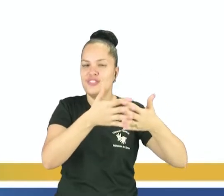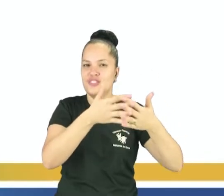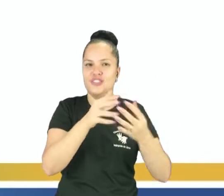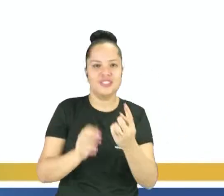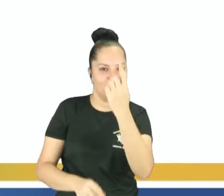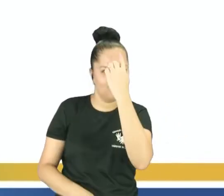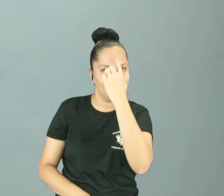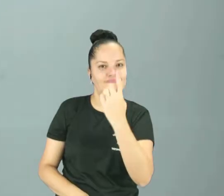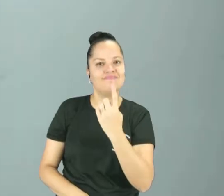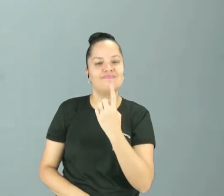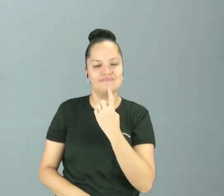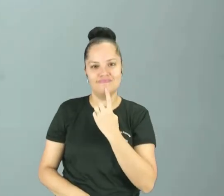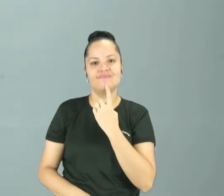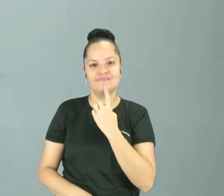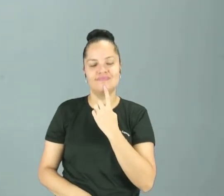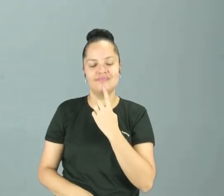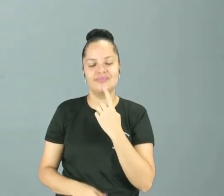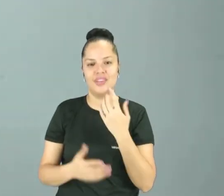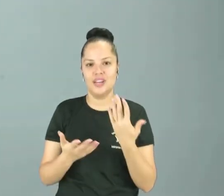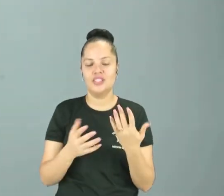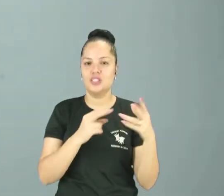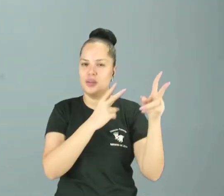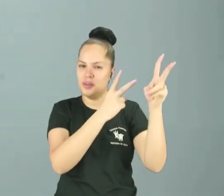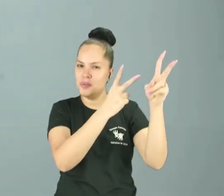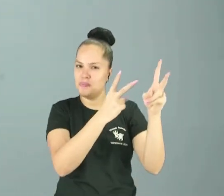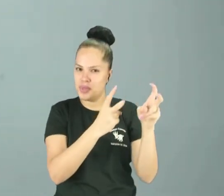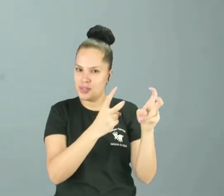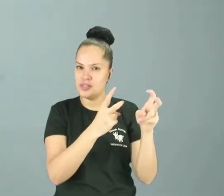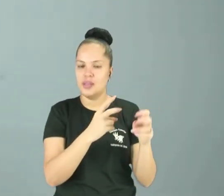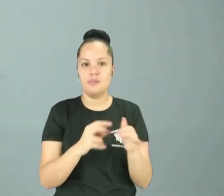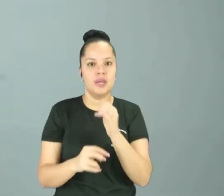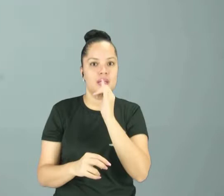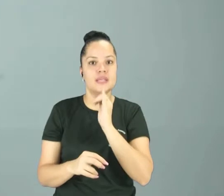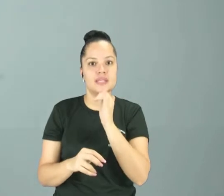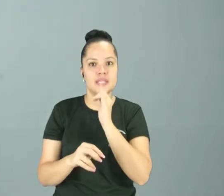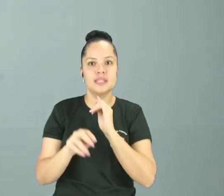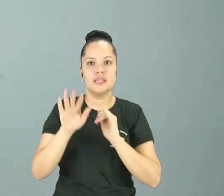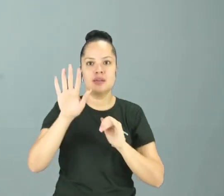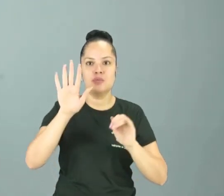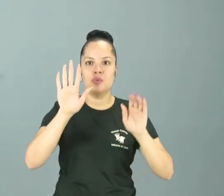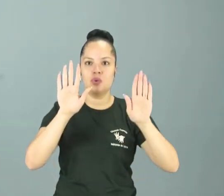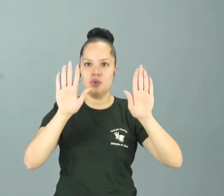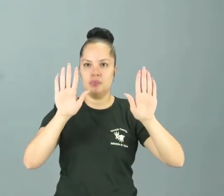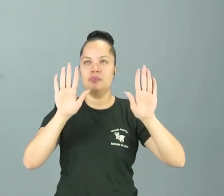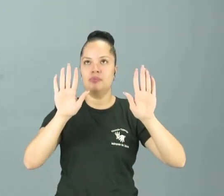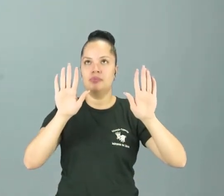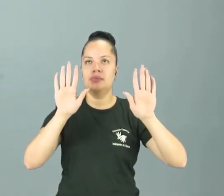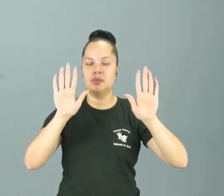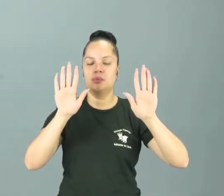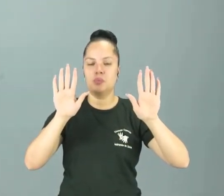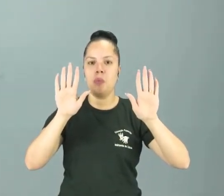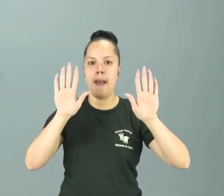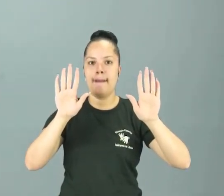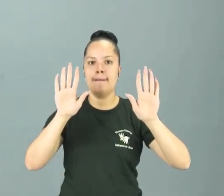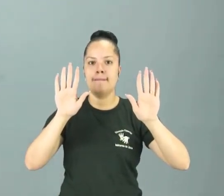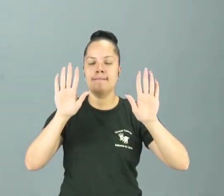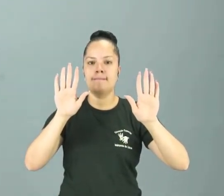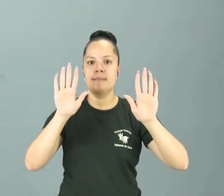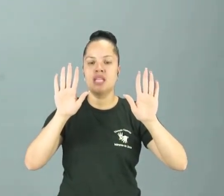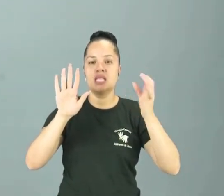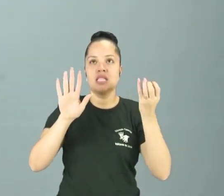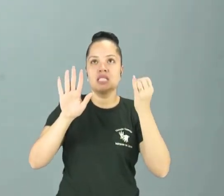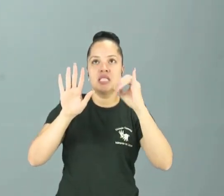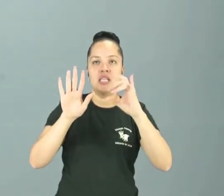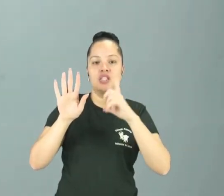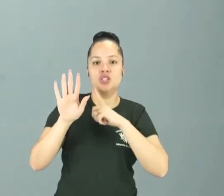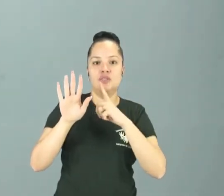voltando aqui para mim, observe aqui as minhas duas mãos. Como é que eu posso entender a reflexão usando as mãos? Se eu tiver